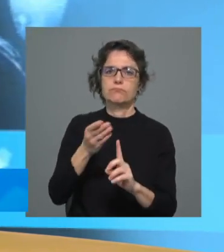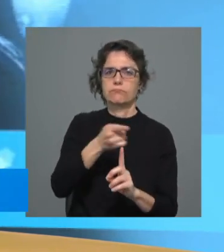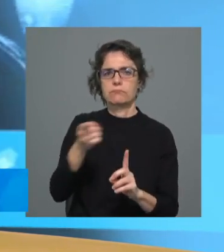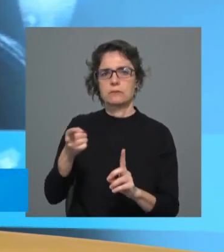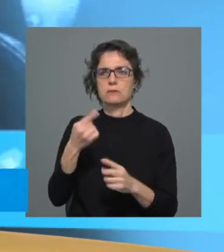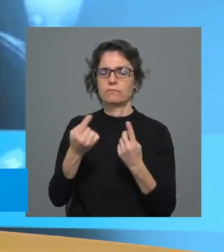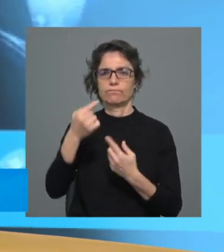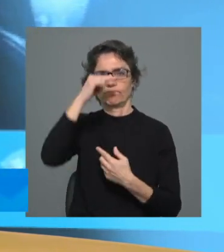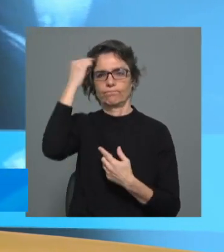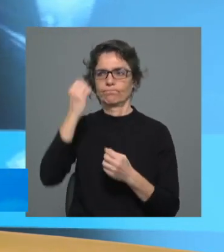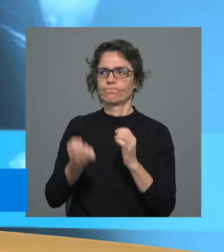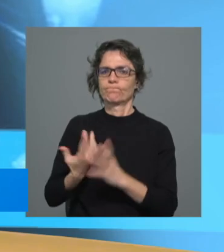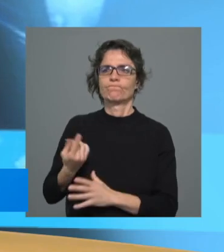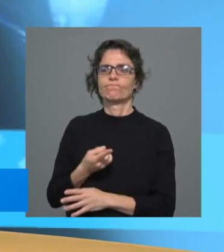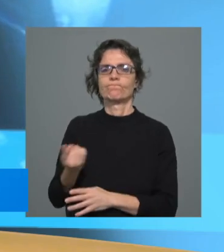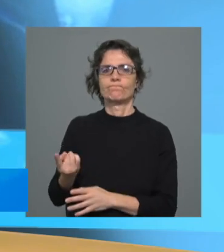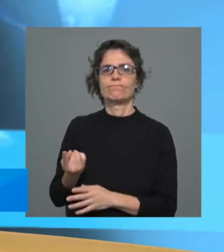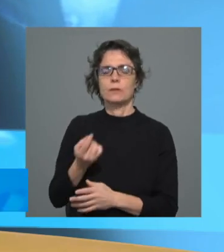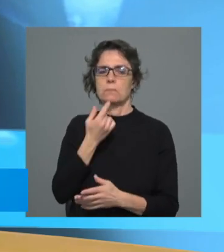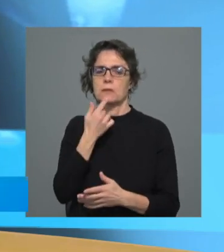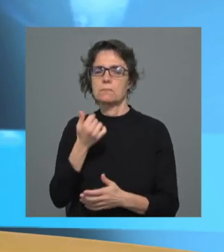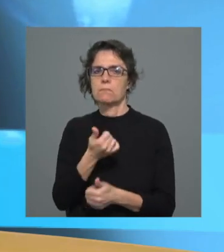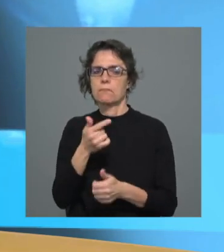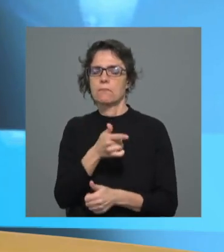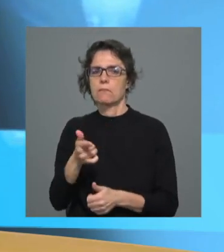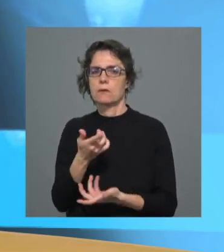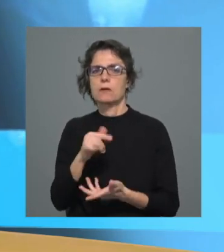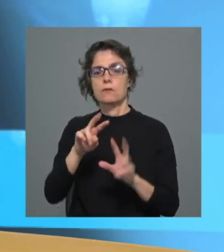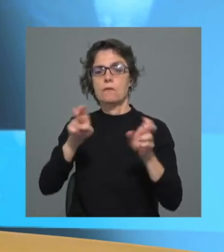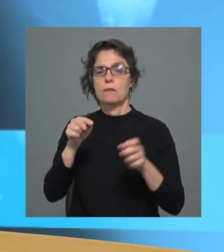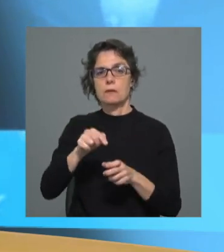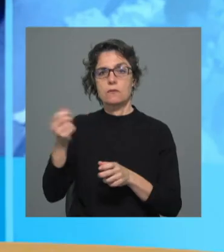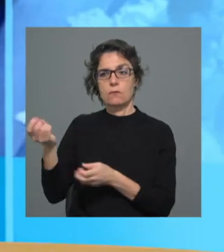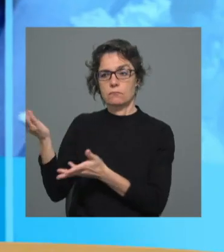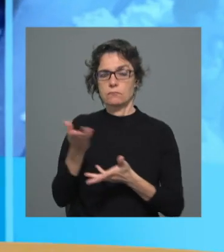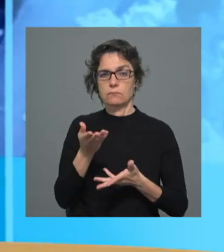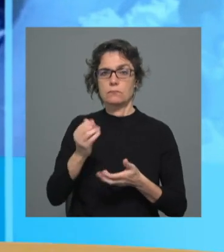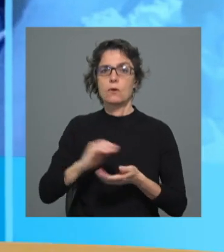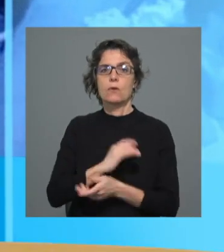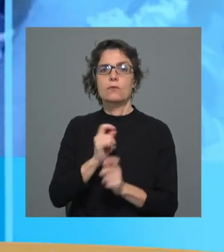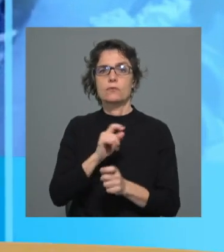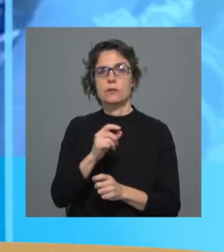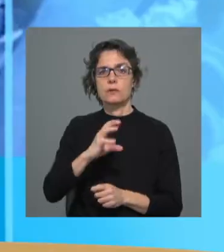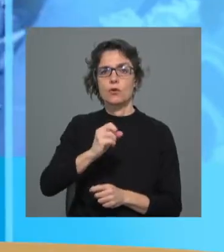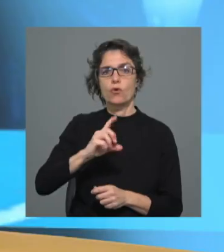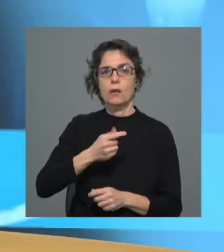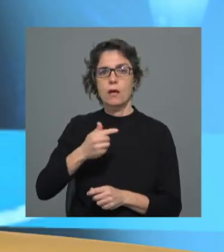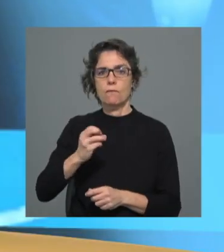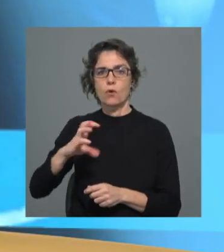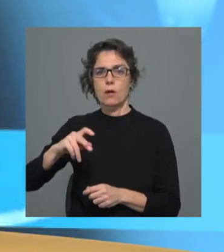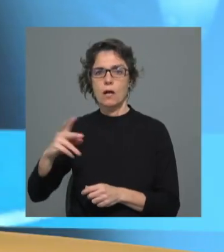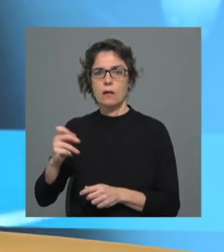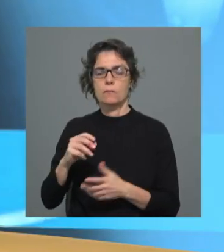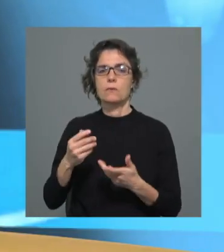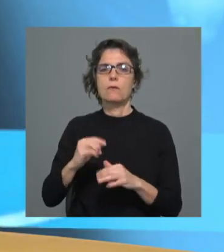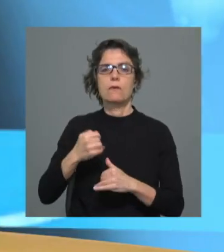algumas dificuldades de interpretação. É um tema que vamos analisar com o jornalista Otávio Carmo dentro de instantes. Será